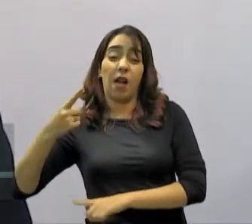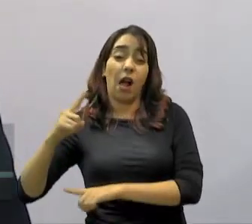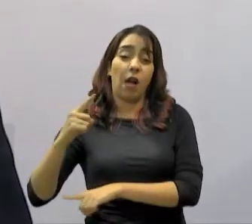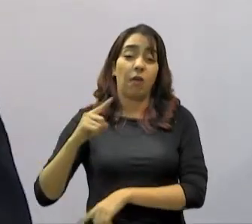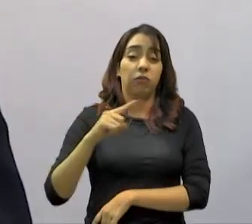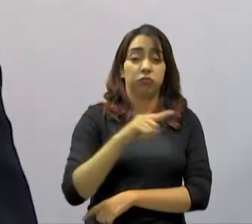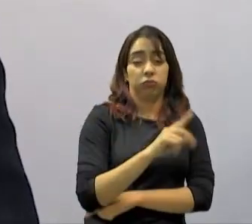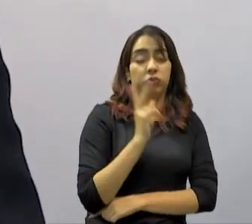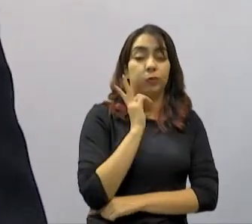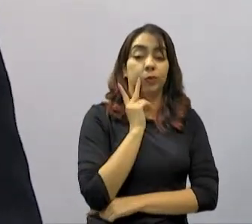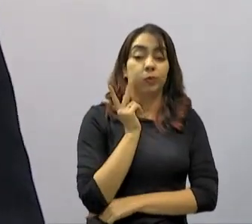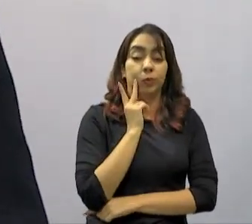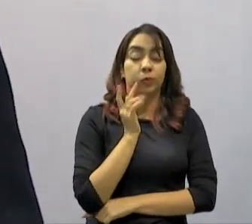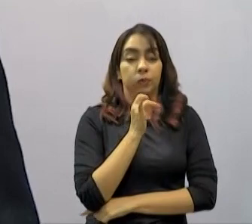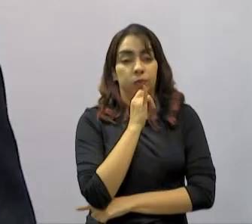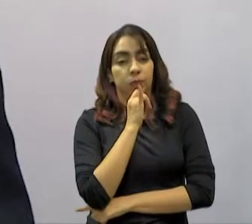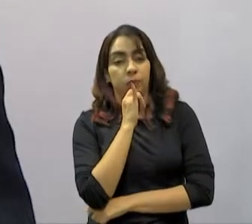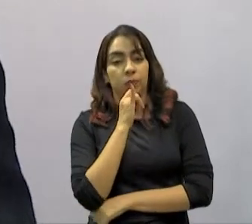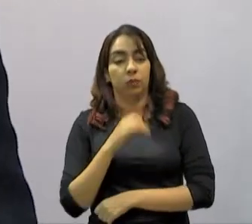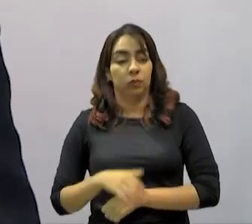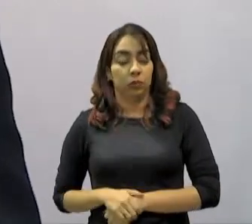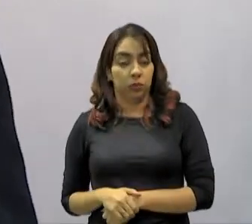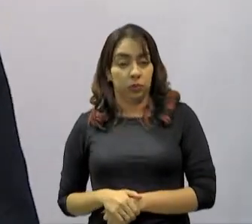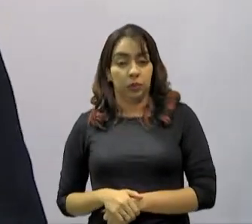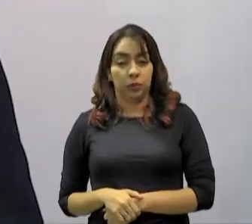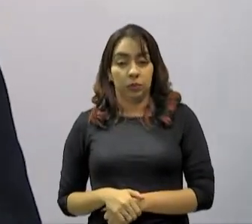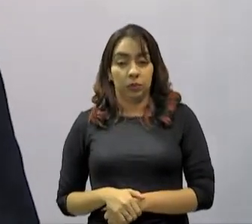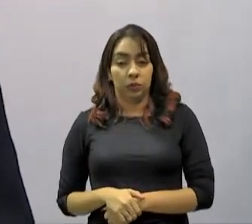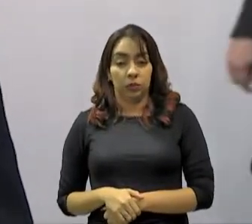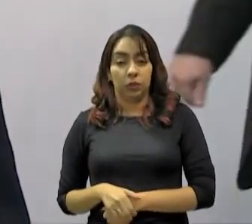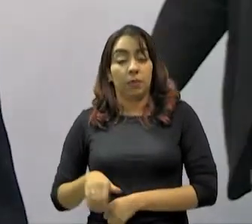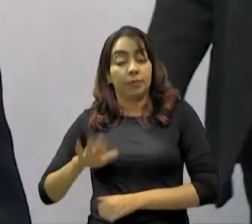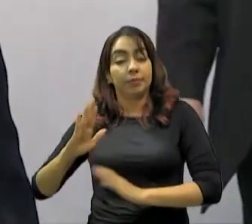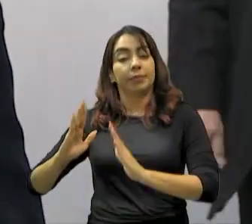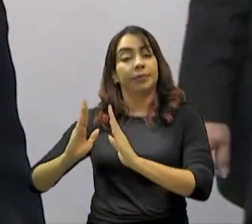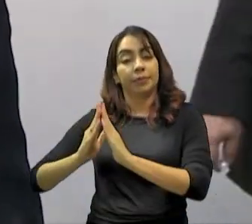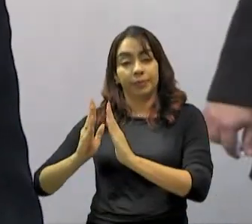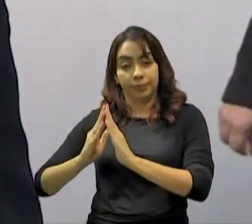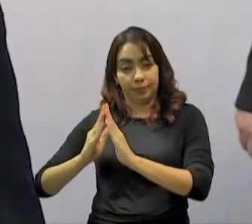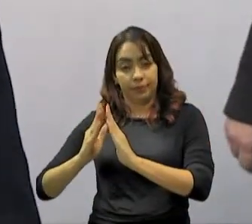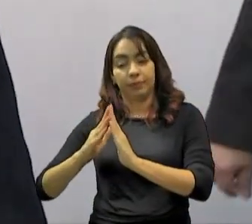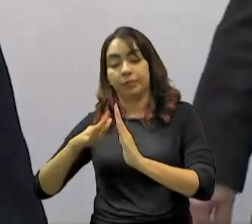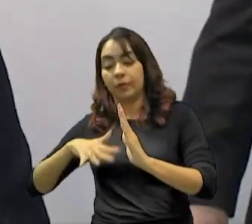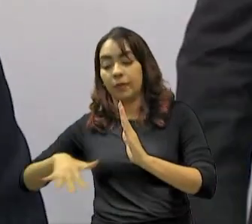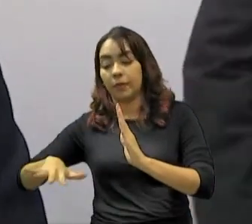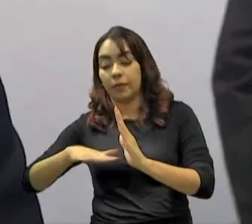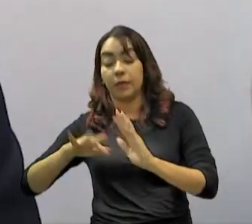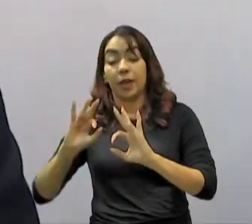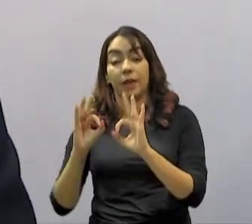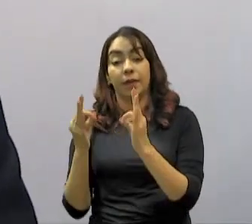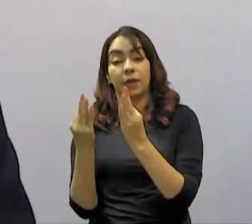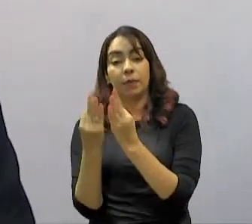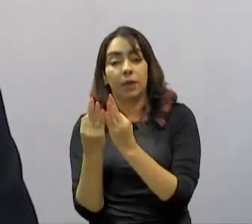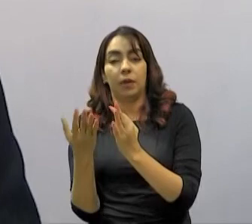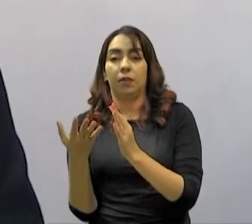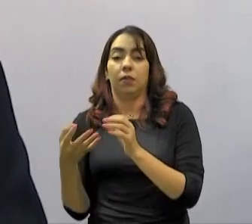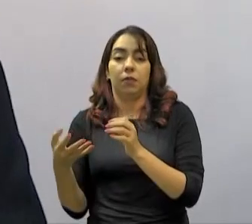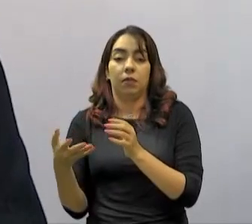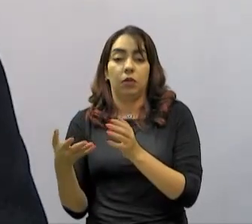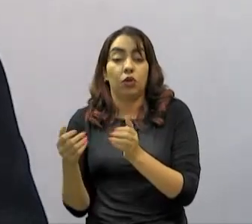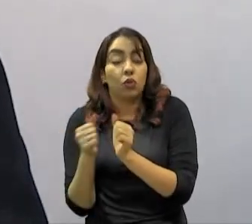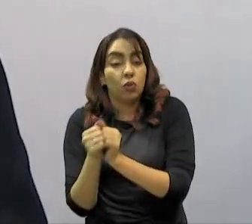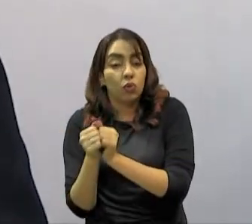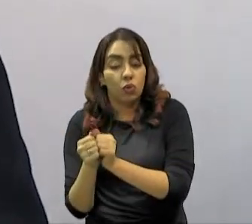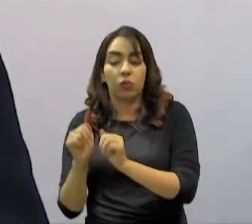os pacientes ali no centro do Vale, mais próximo da sua residência, ao lado das famílias, é muito importante. Então,